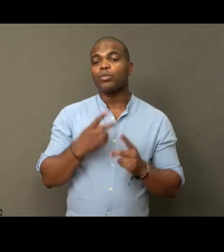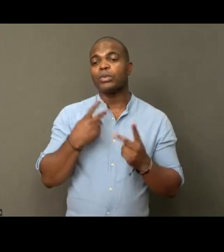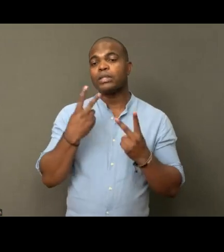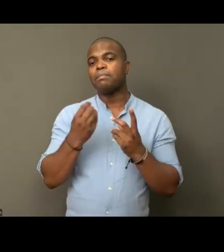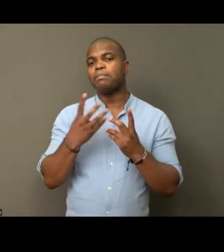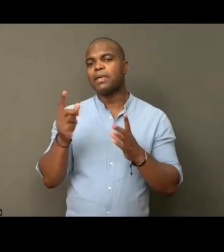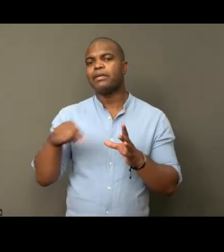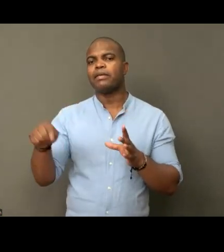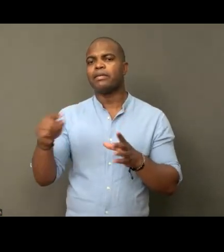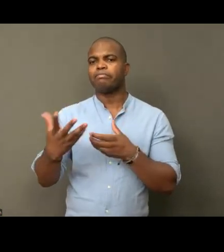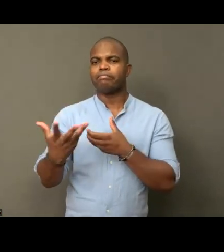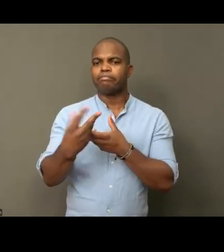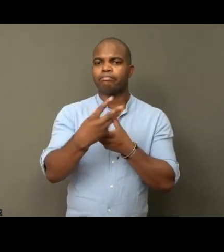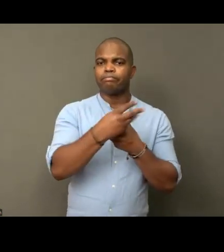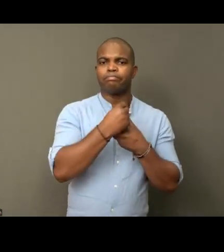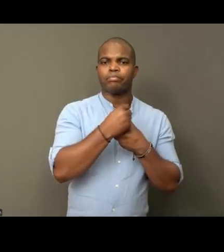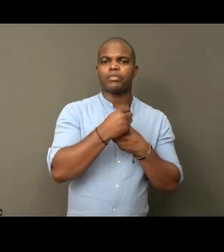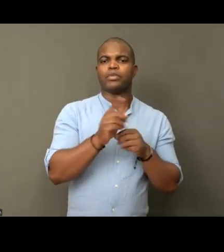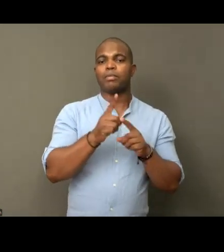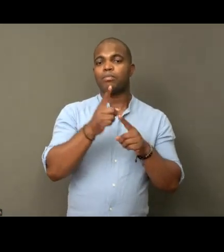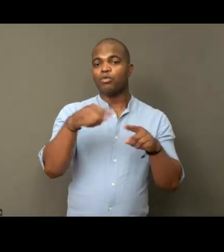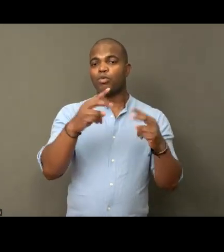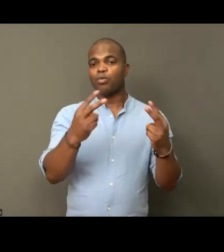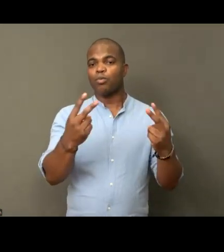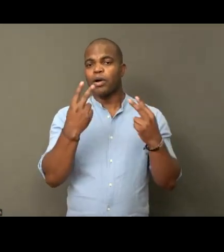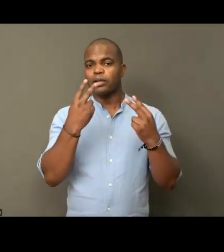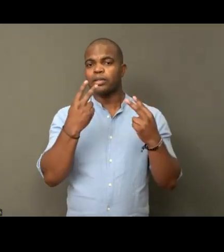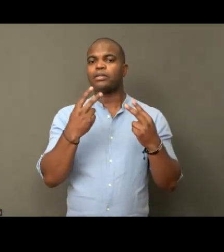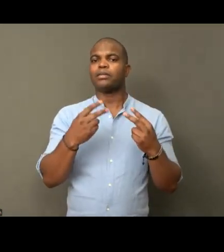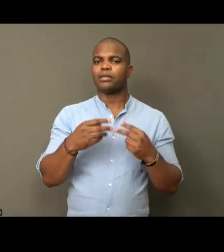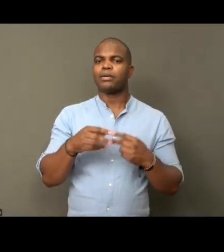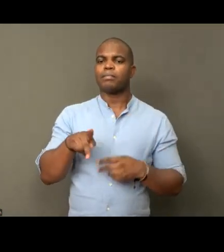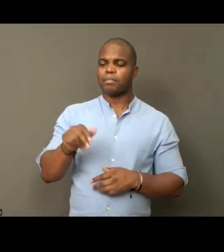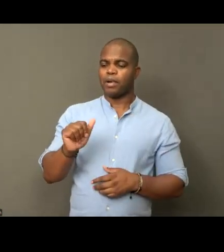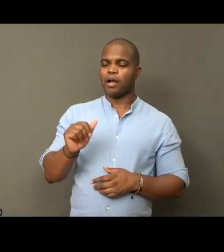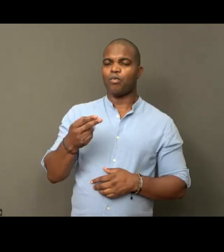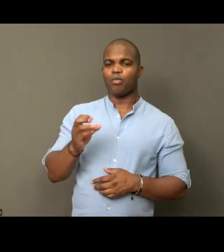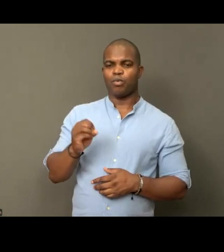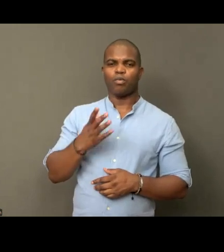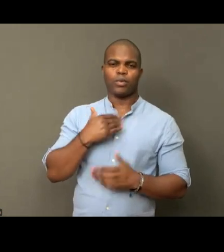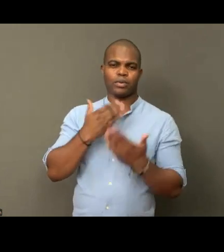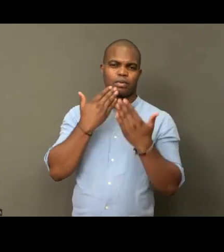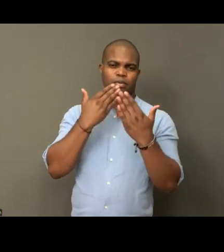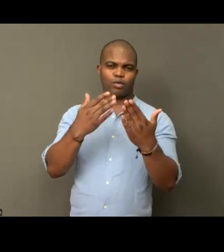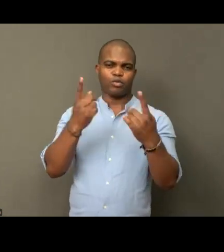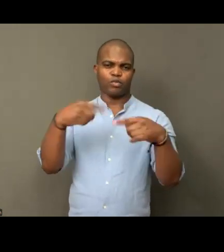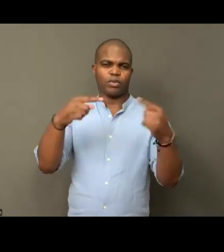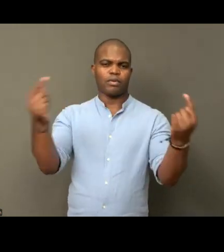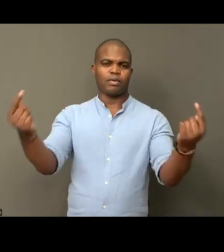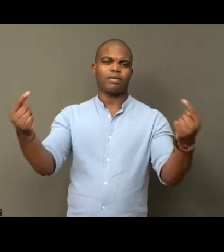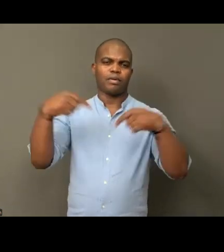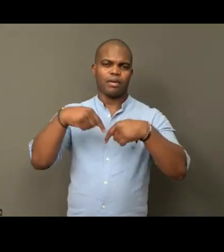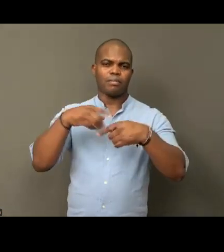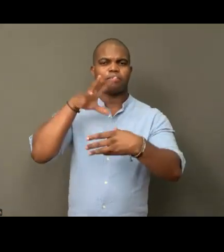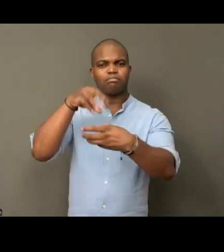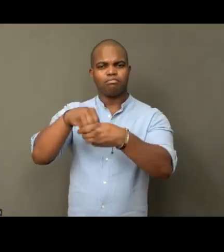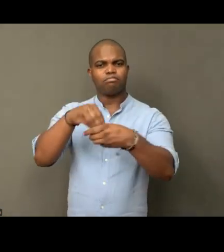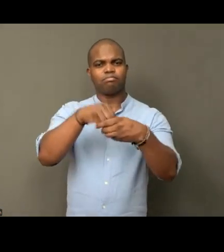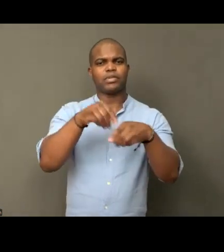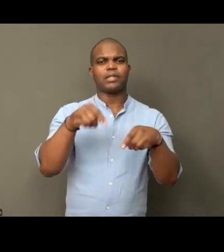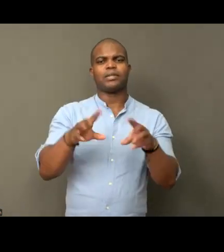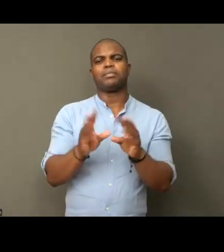participantes da OPAS, do Departamento de Doenças, de Controle e Eliminação de Doenças Transmissíveis e a